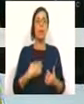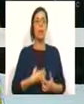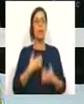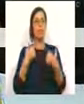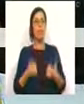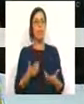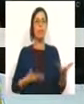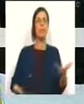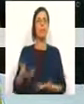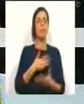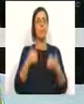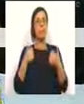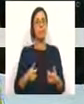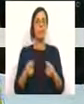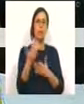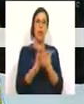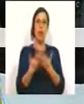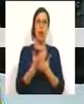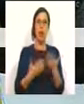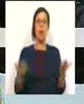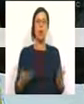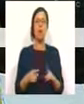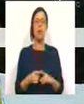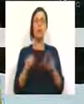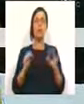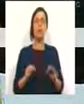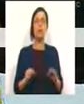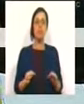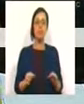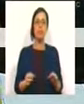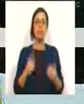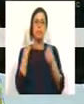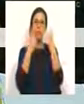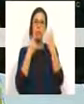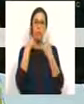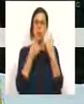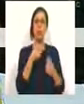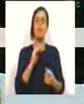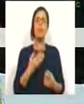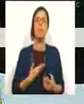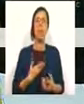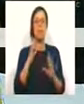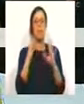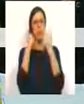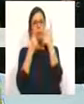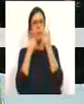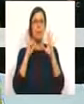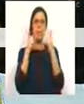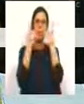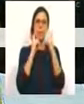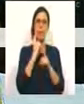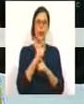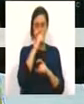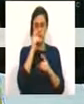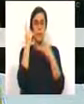é da economia e certamente com ponderação e st qualquer contratação existe